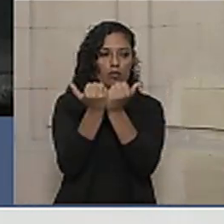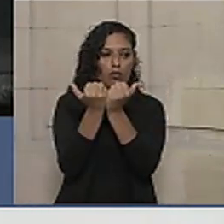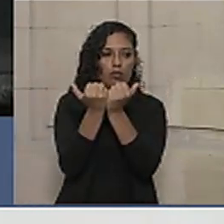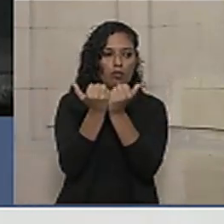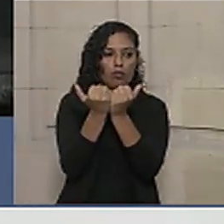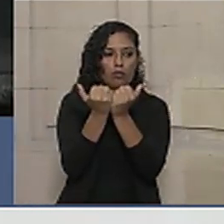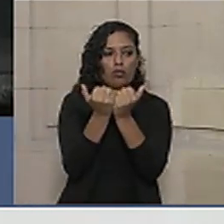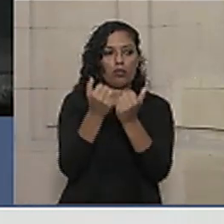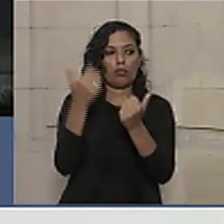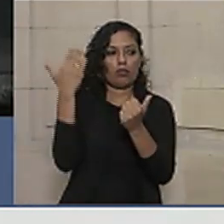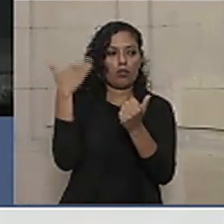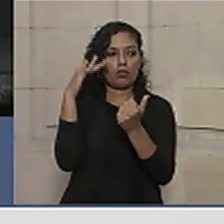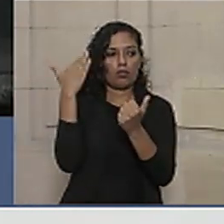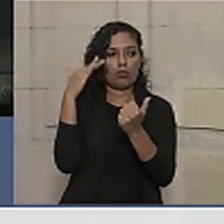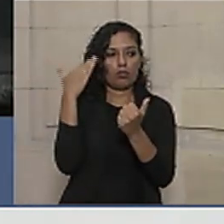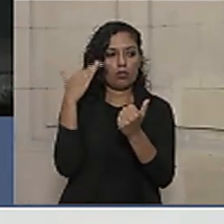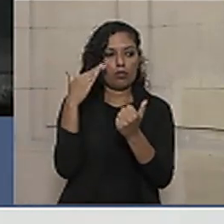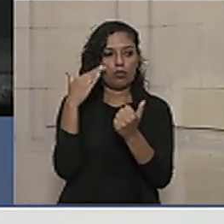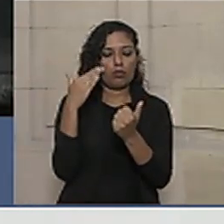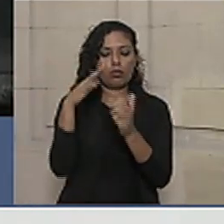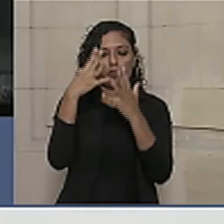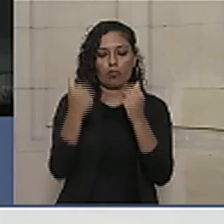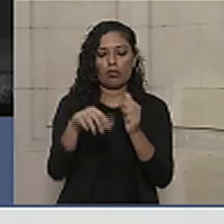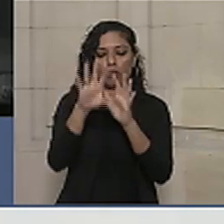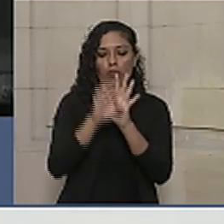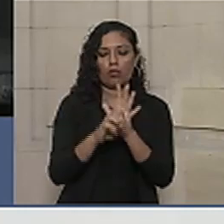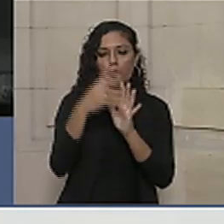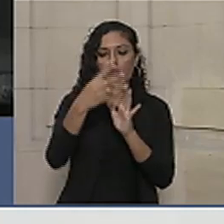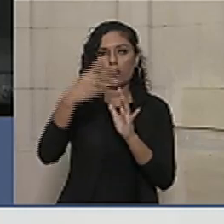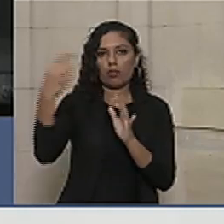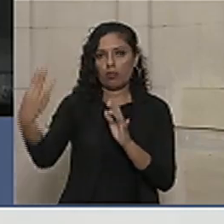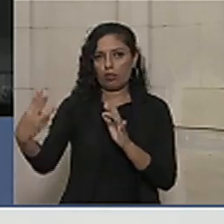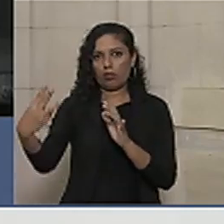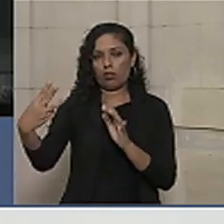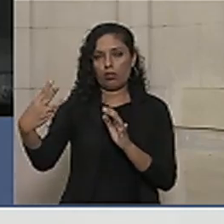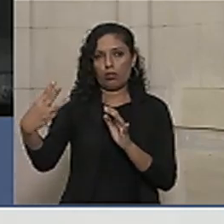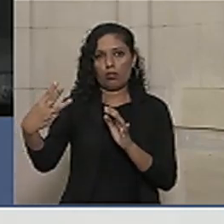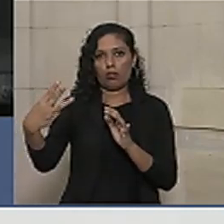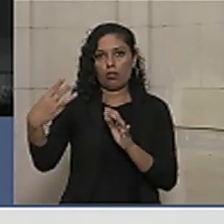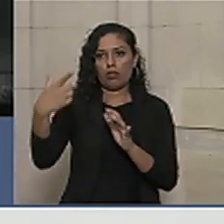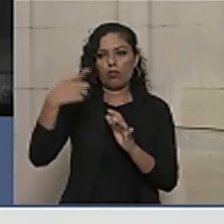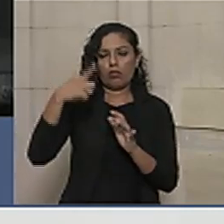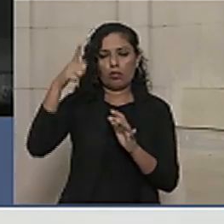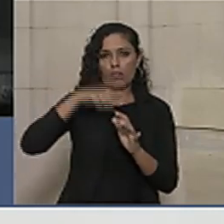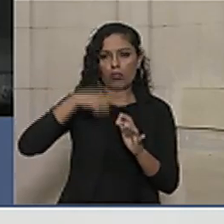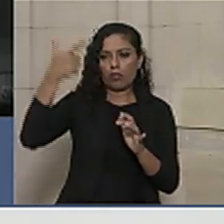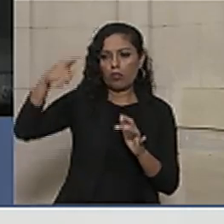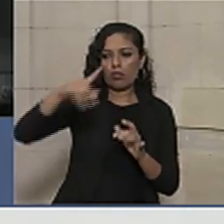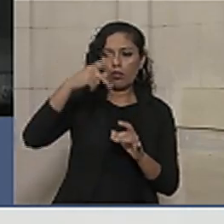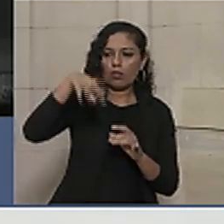está se entendendo para aprovar a emenda 4 e 3. Tem outros pareceres